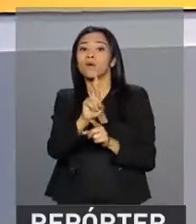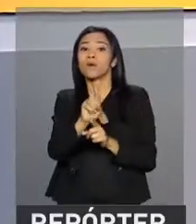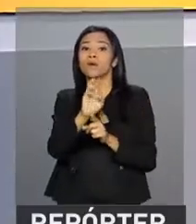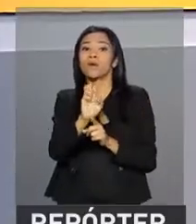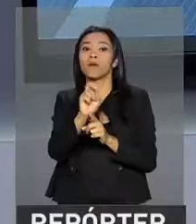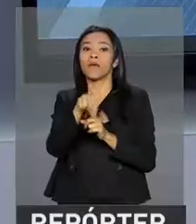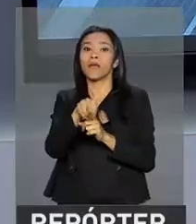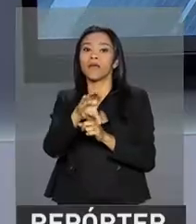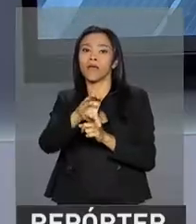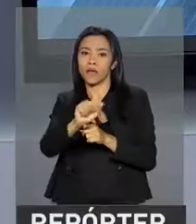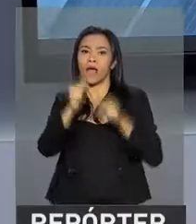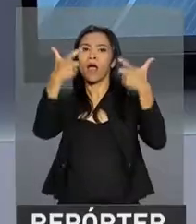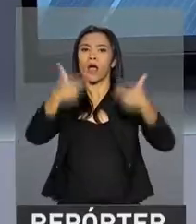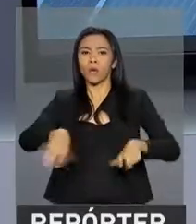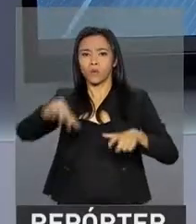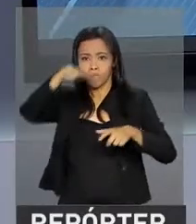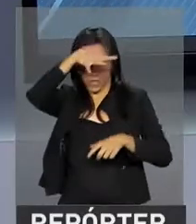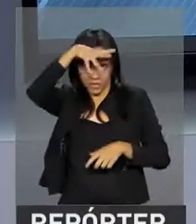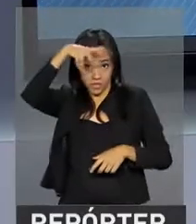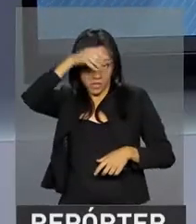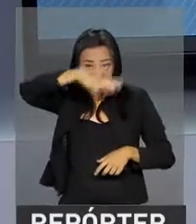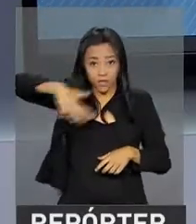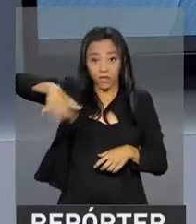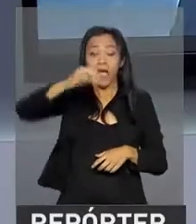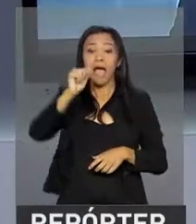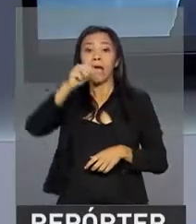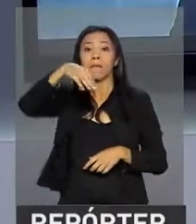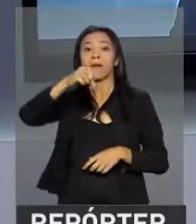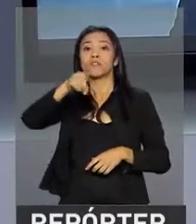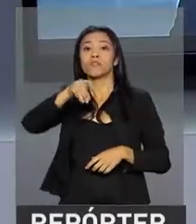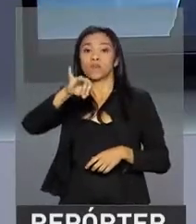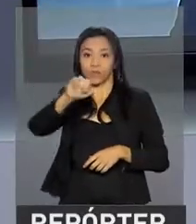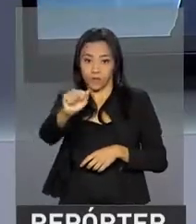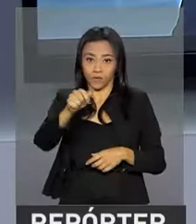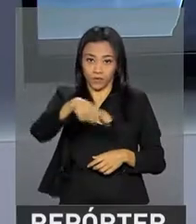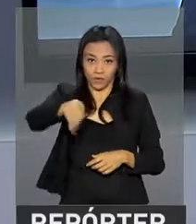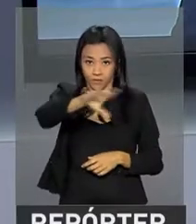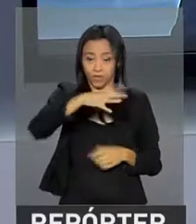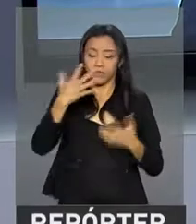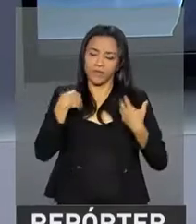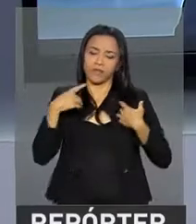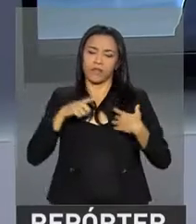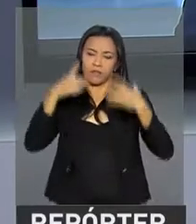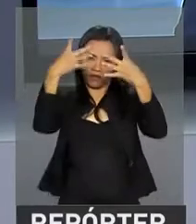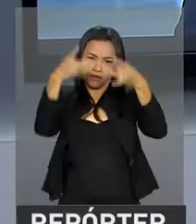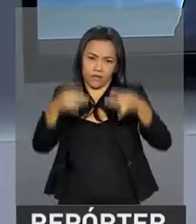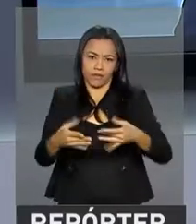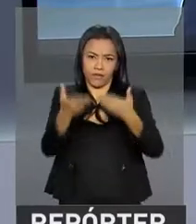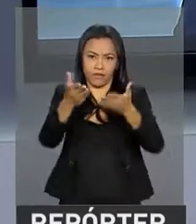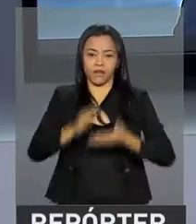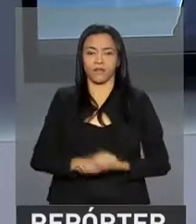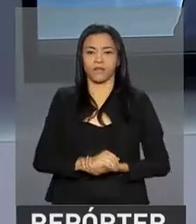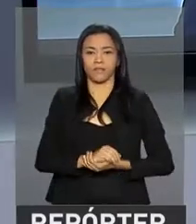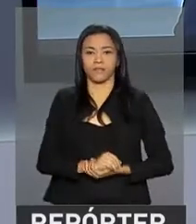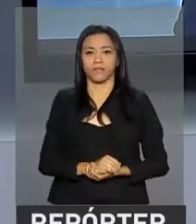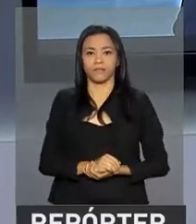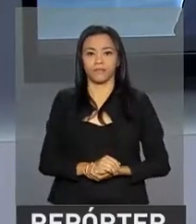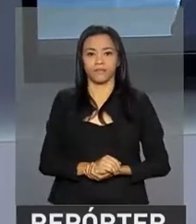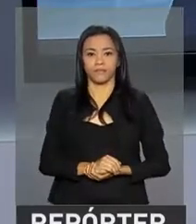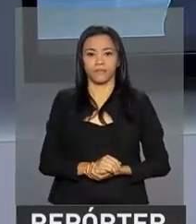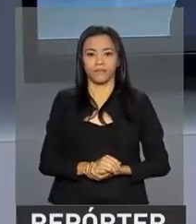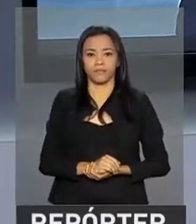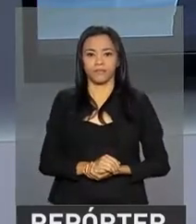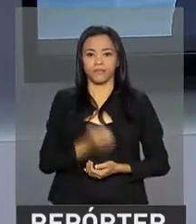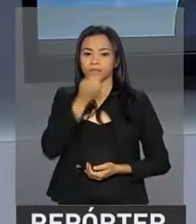amazônia vamos então direto ao palácio do planalto onde o repórter ney pereira tem mais detalhes sobre esse assunto lá nem bom dia pra você